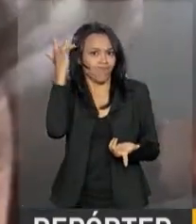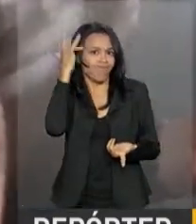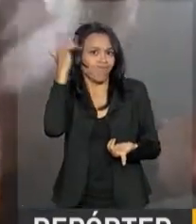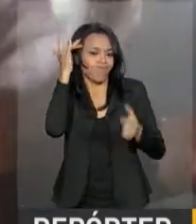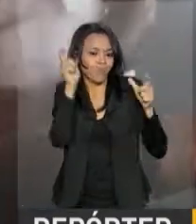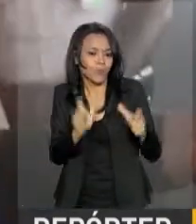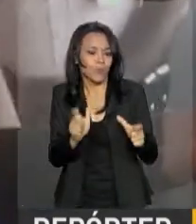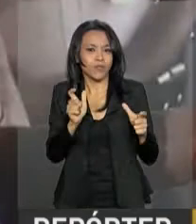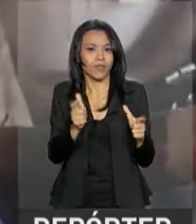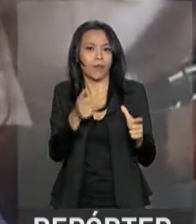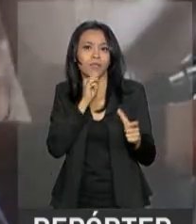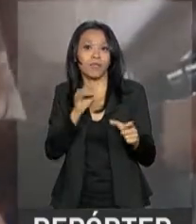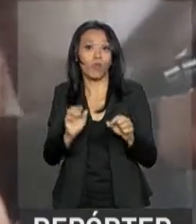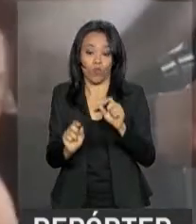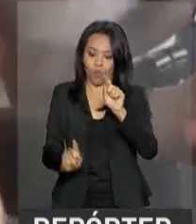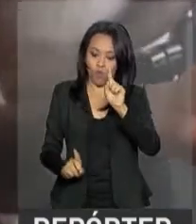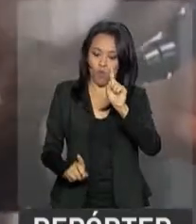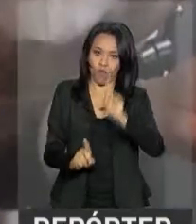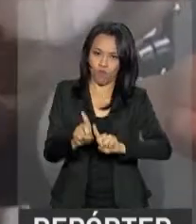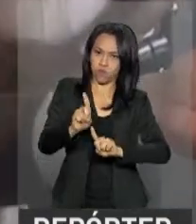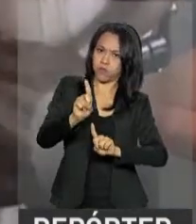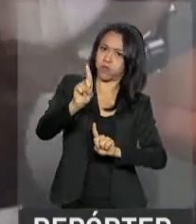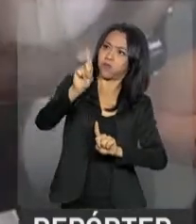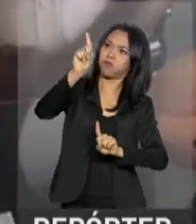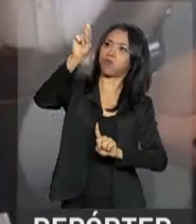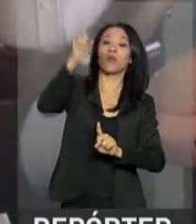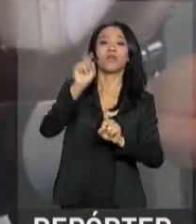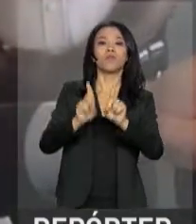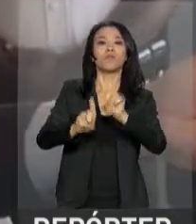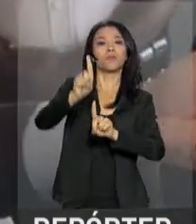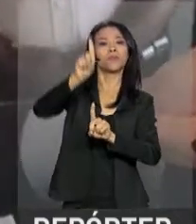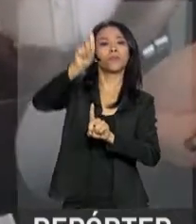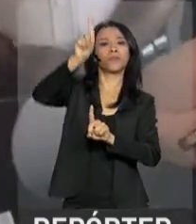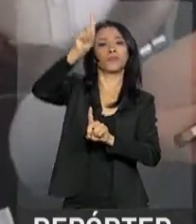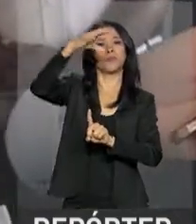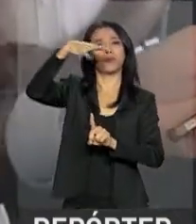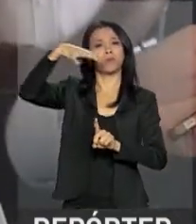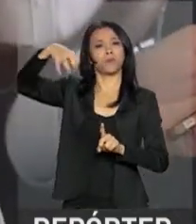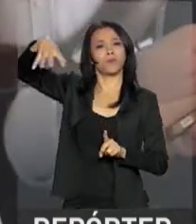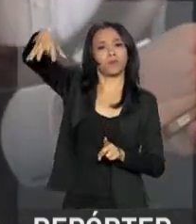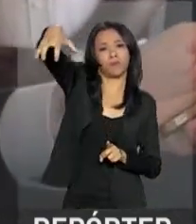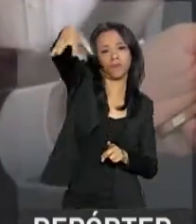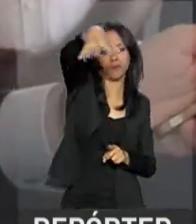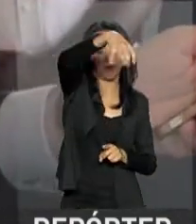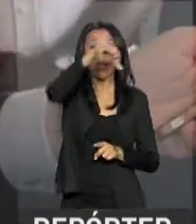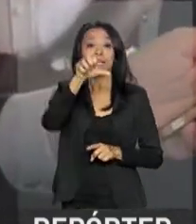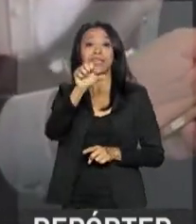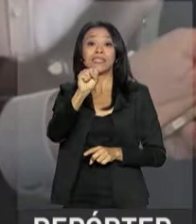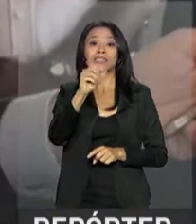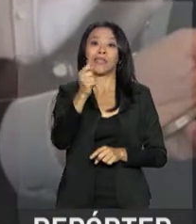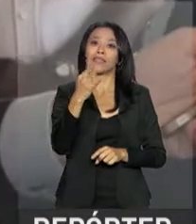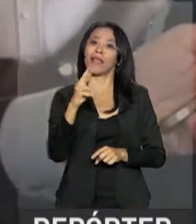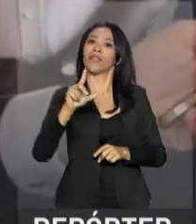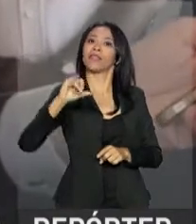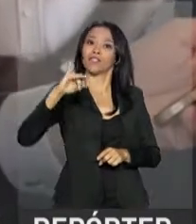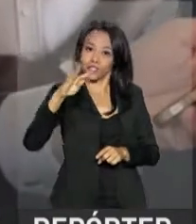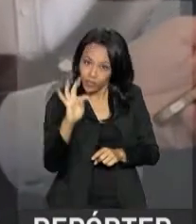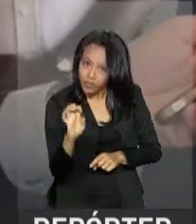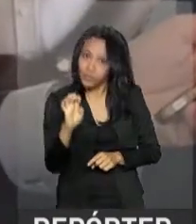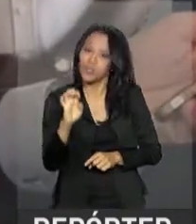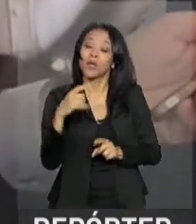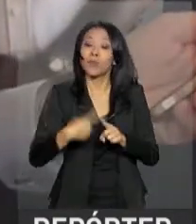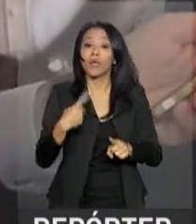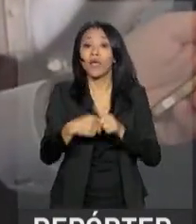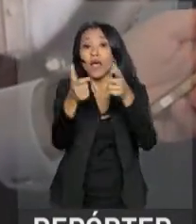dos foguetes dos satélites foram lançados nem o satélite com um foguete foi lançado o que é grande